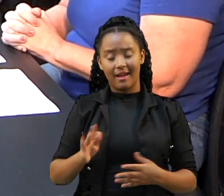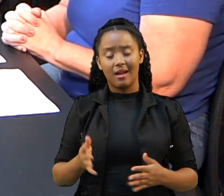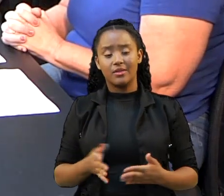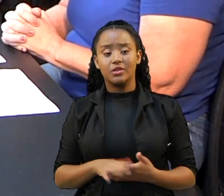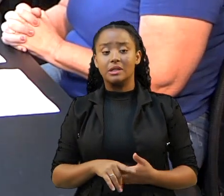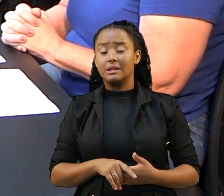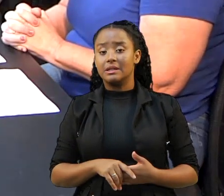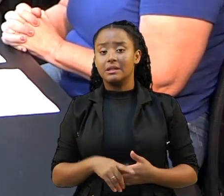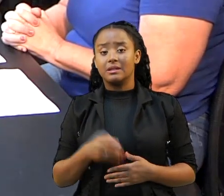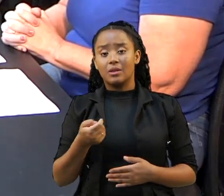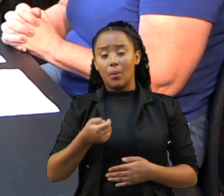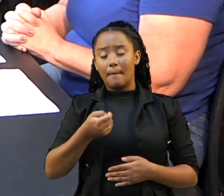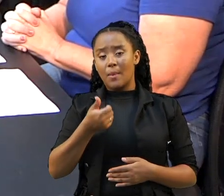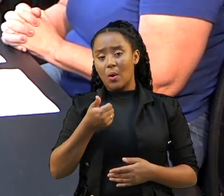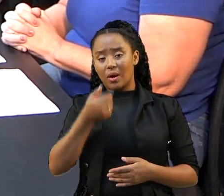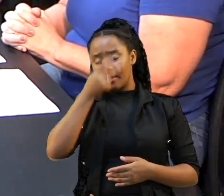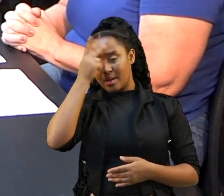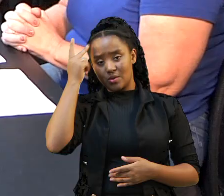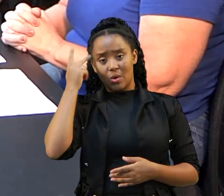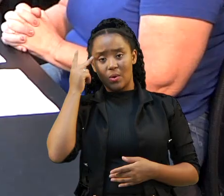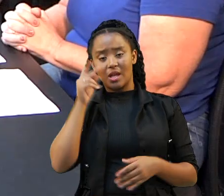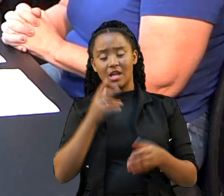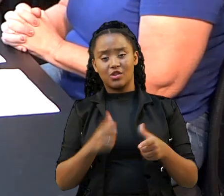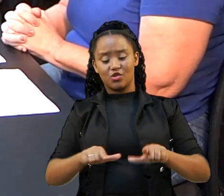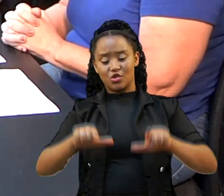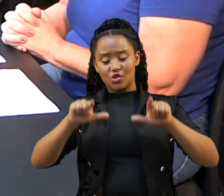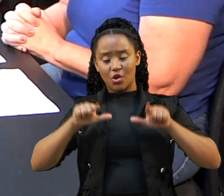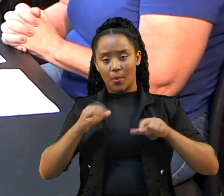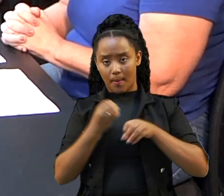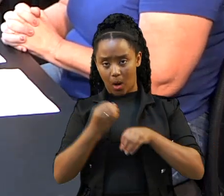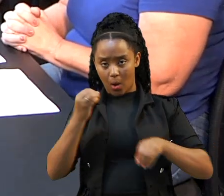E são poucas pessoas que têm diploma mesmo.